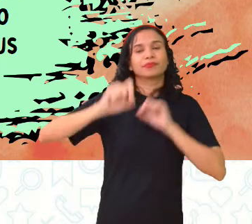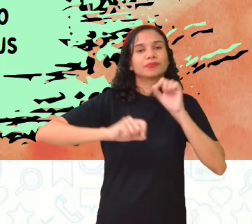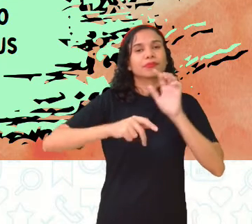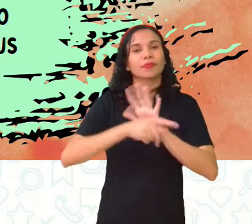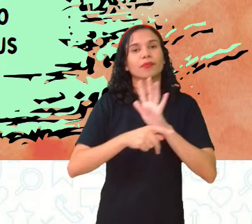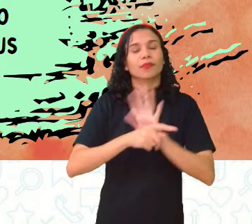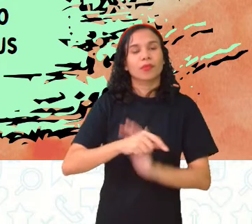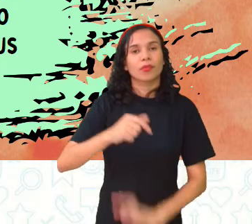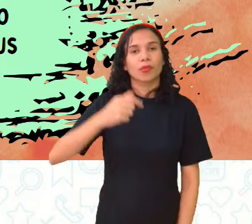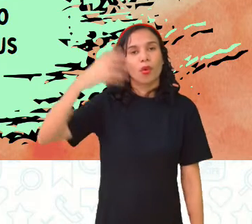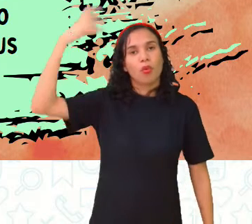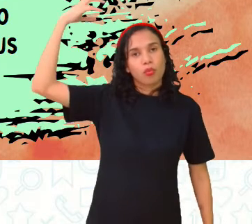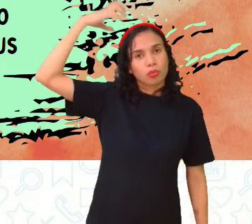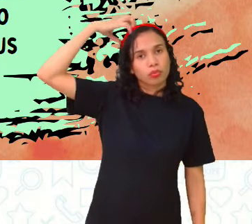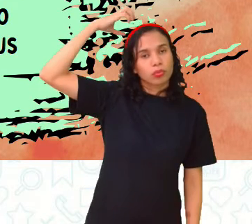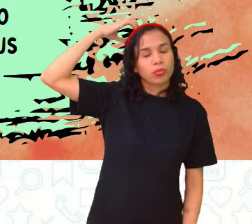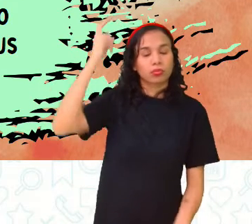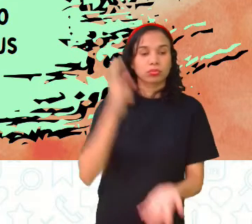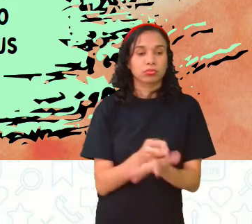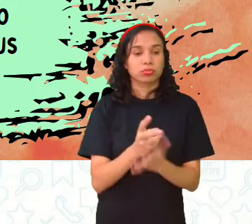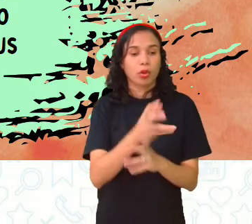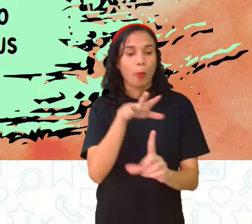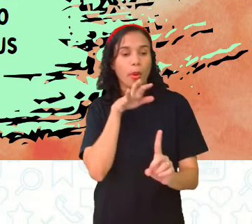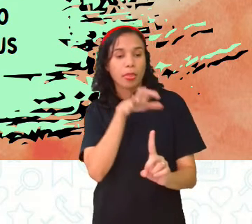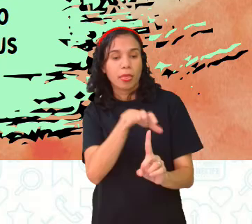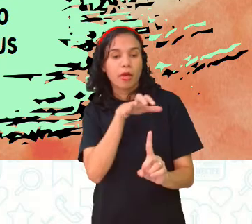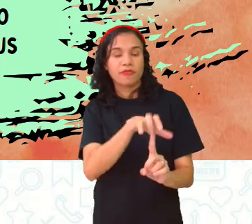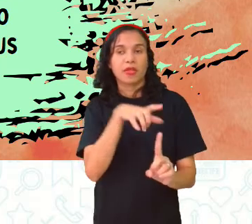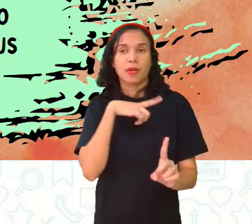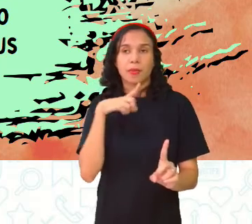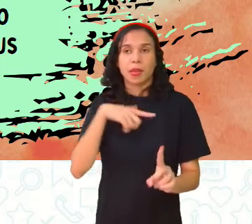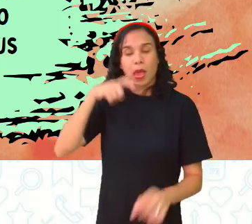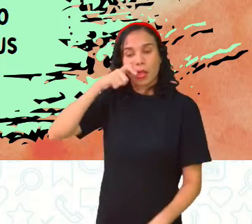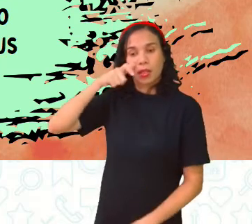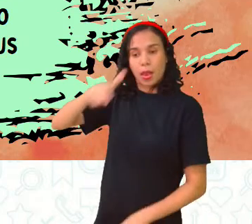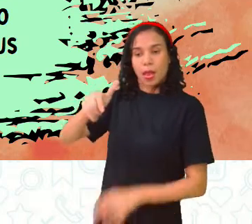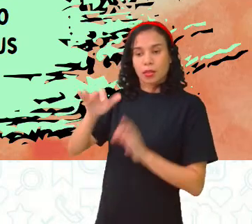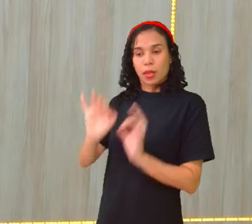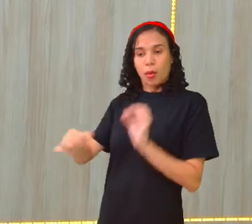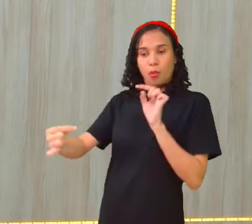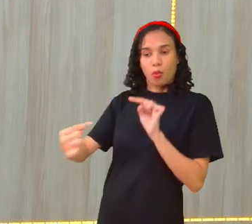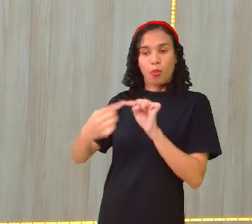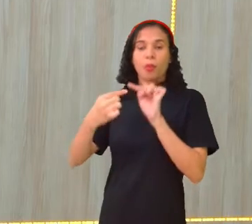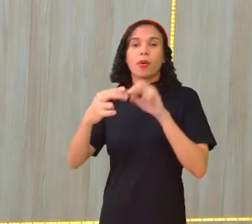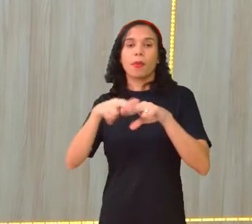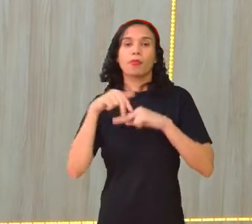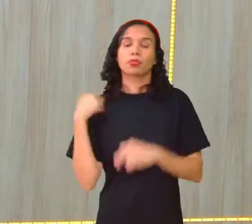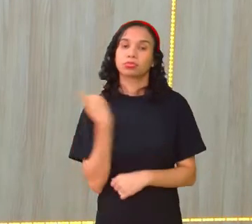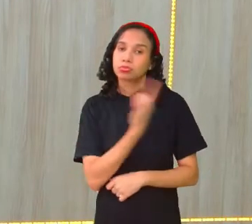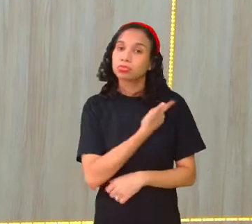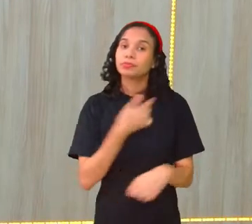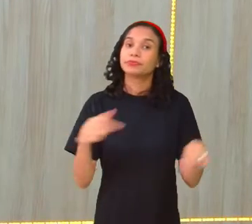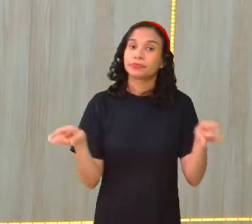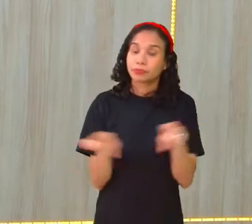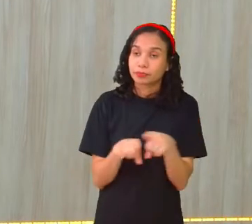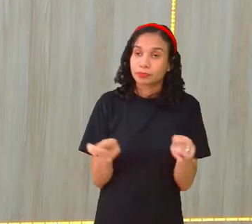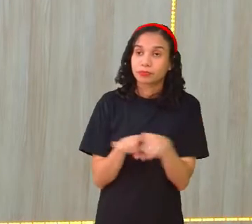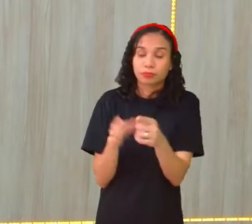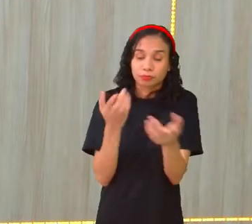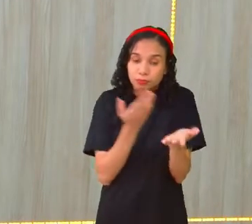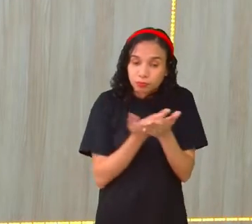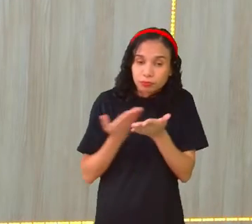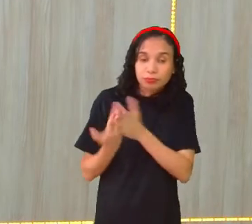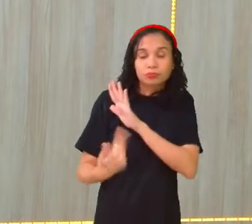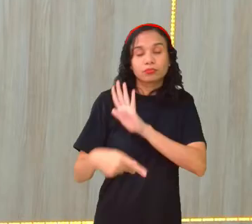na política sempre que fosse necessário para garantir os seus interesses, certo? Então, a gente também